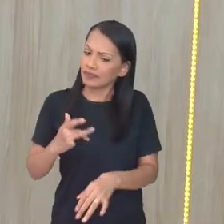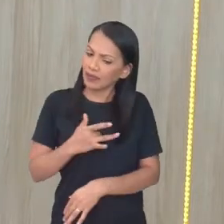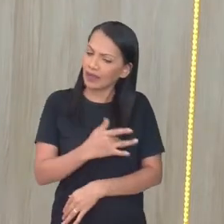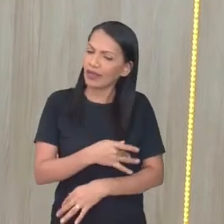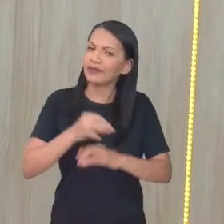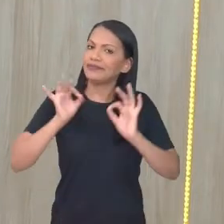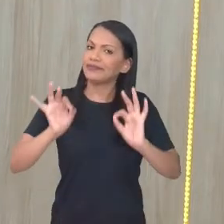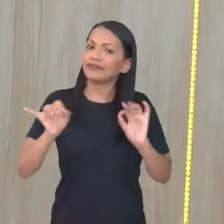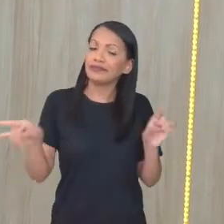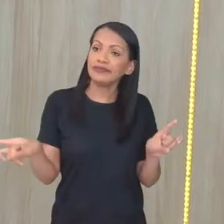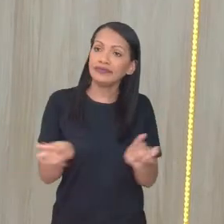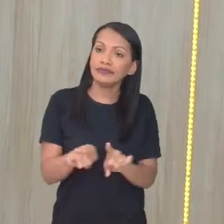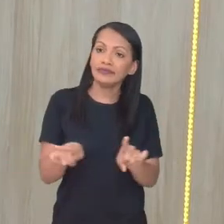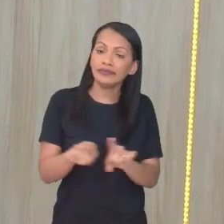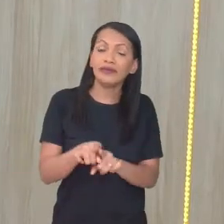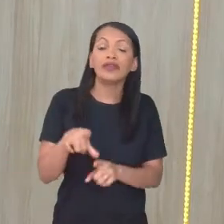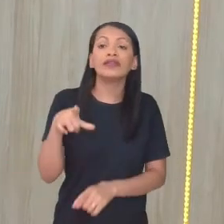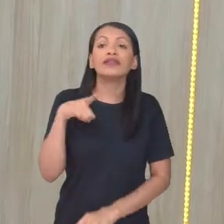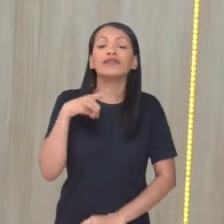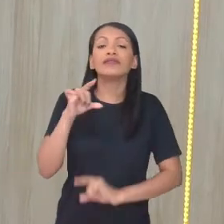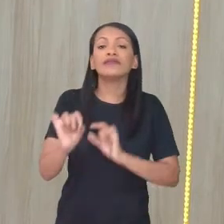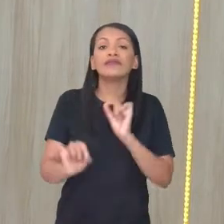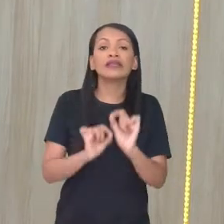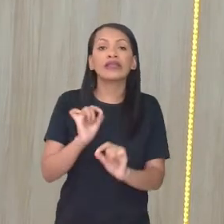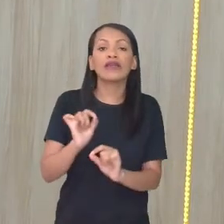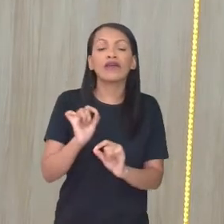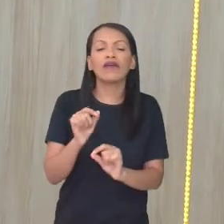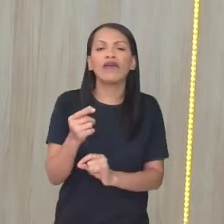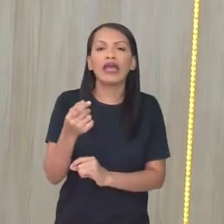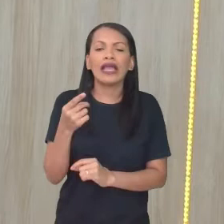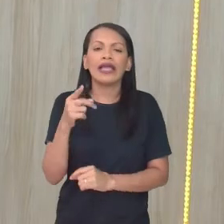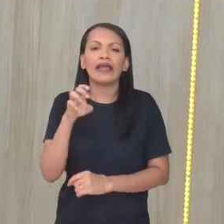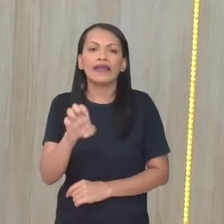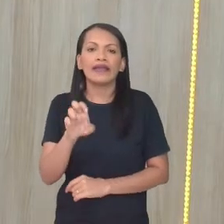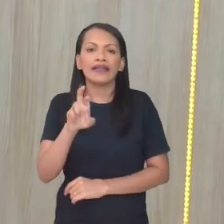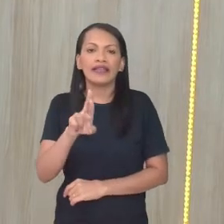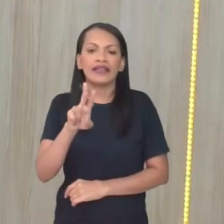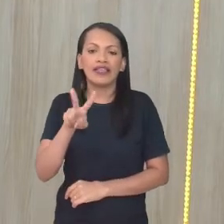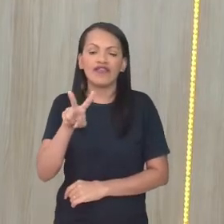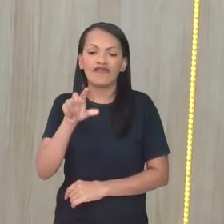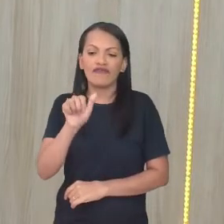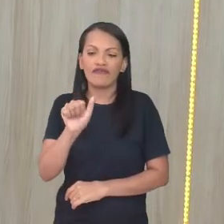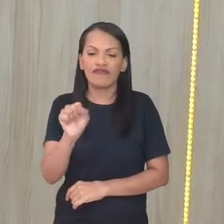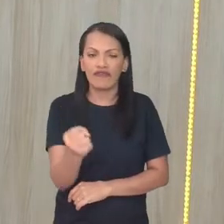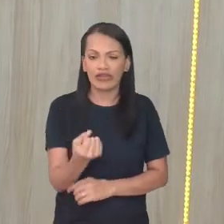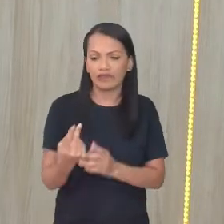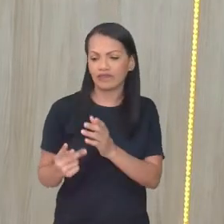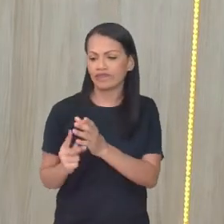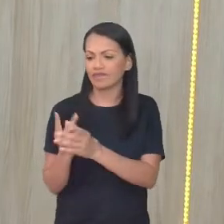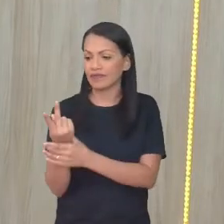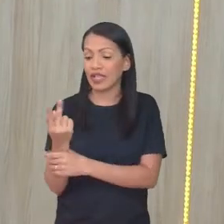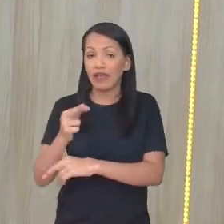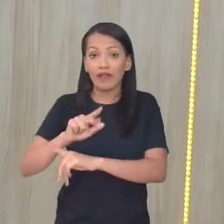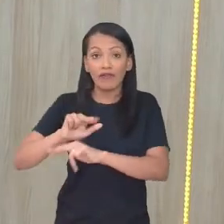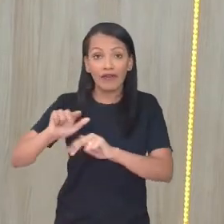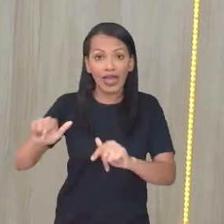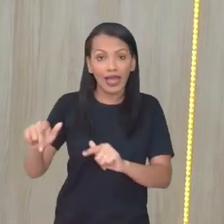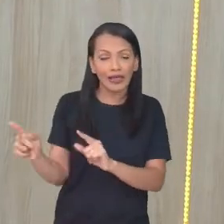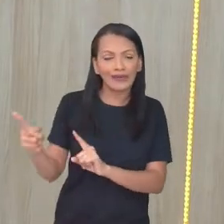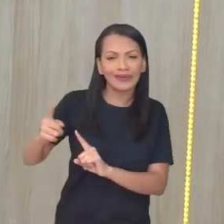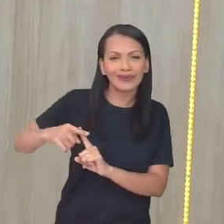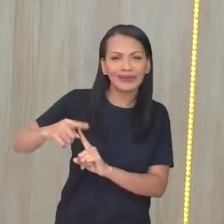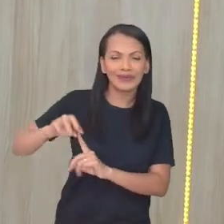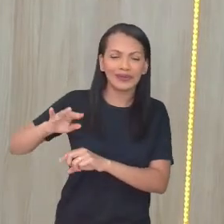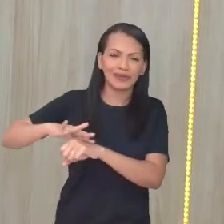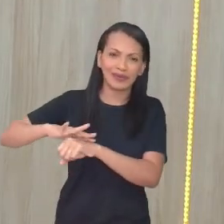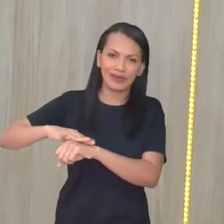né, eles tinham ervas, né, para vários tipos, né, de doenças. Por exemplo, eles